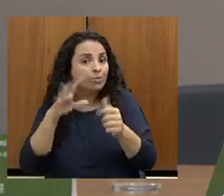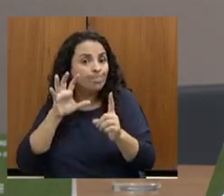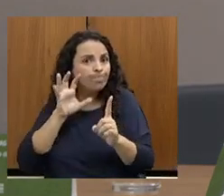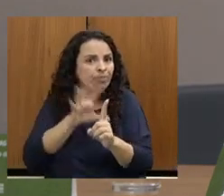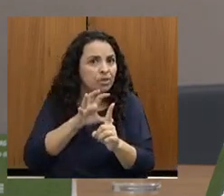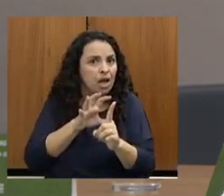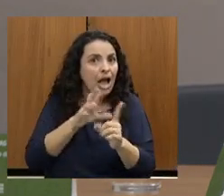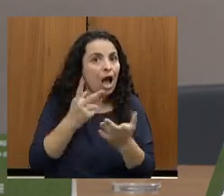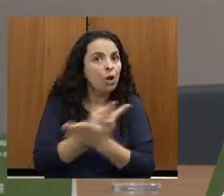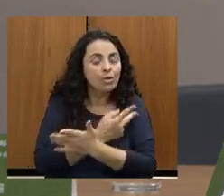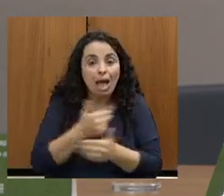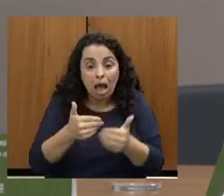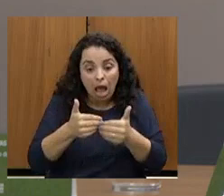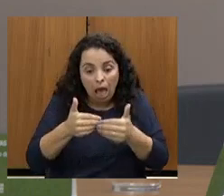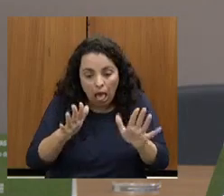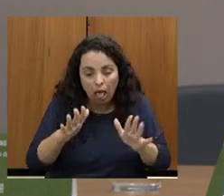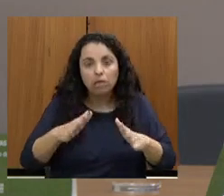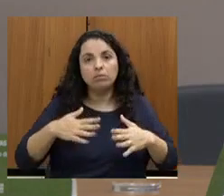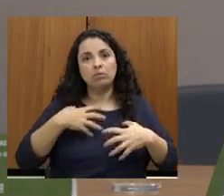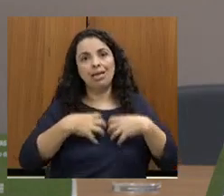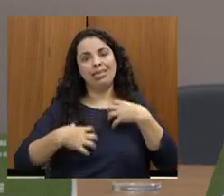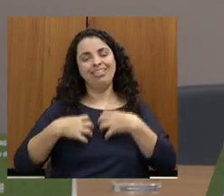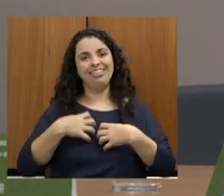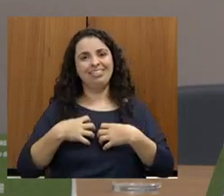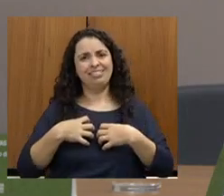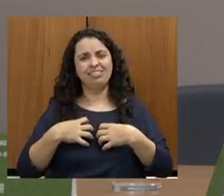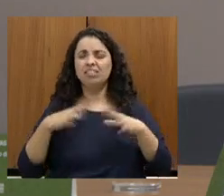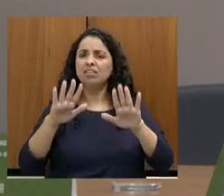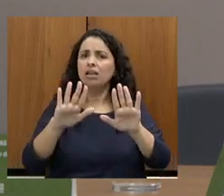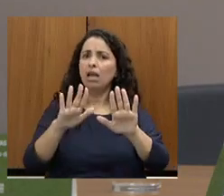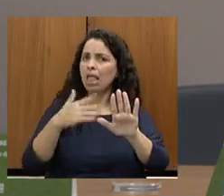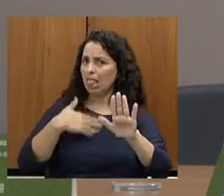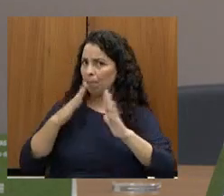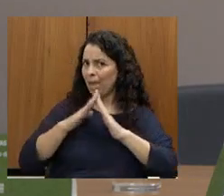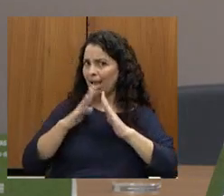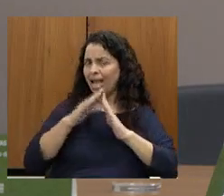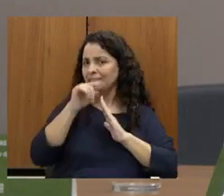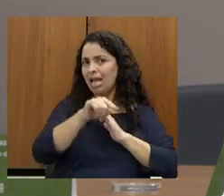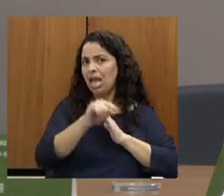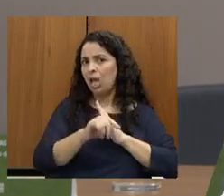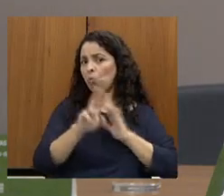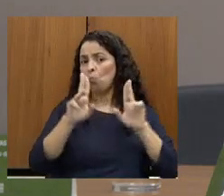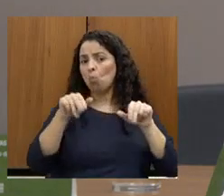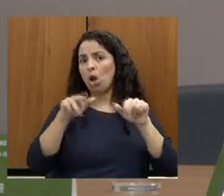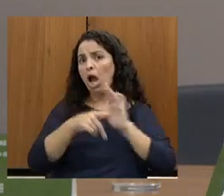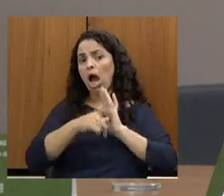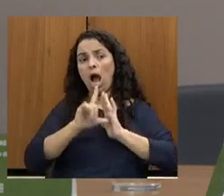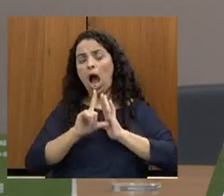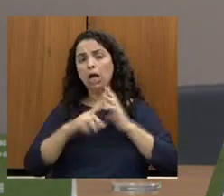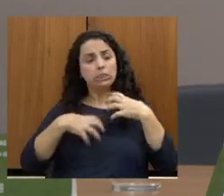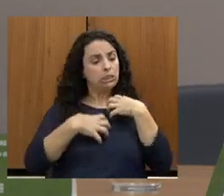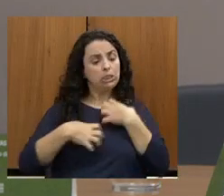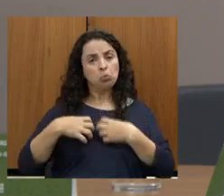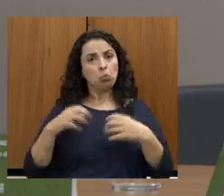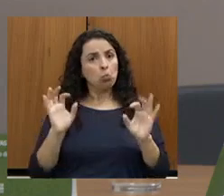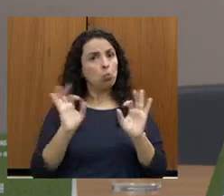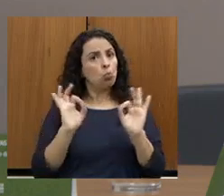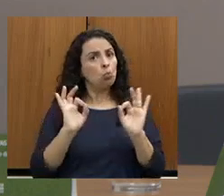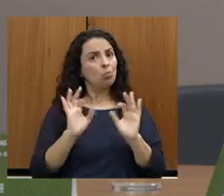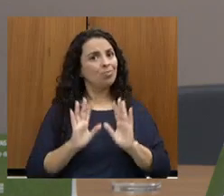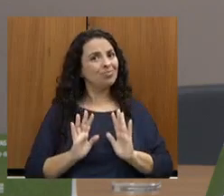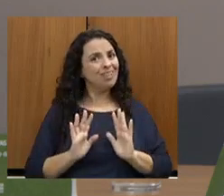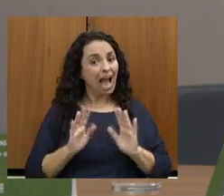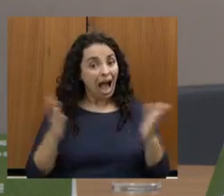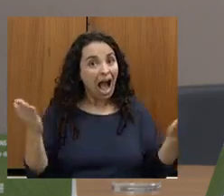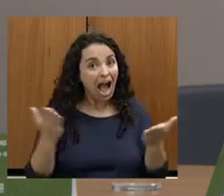casa ele não tem crise normalmente agora que ele está tendo? Toda crise tem um motivo. E a escola sempre se eximunda esses